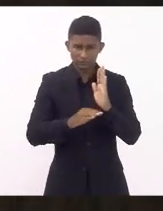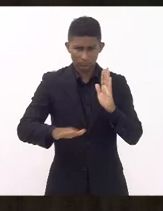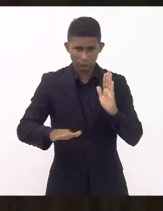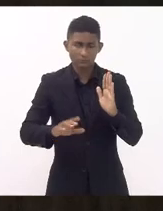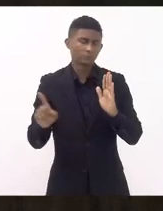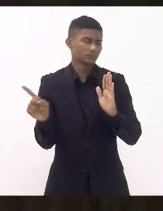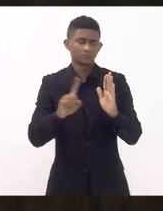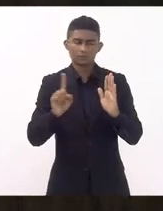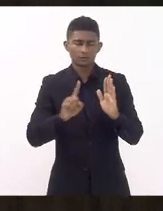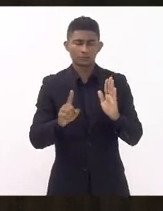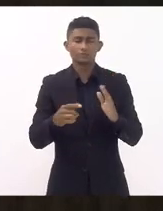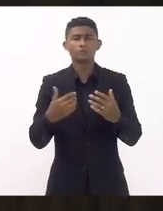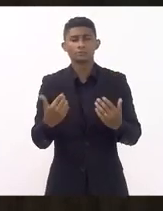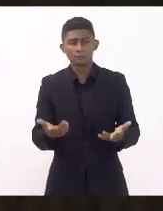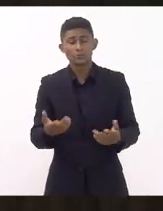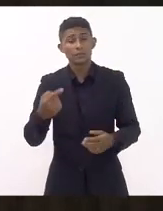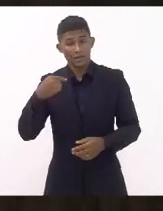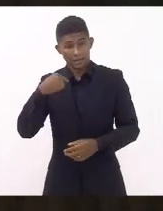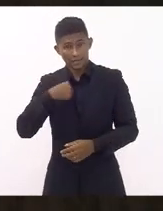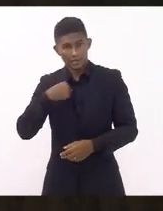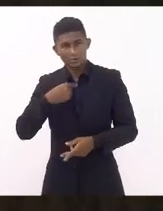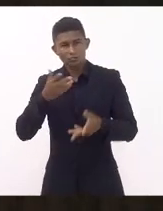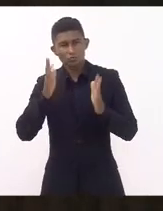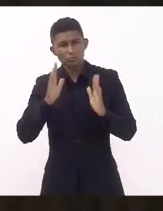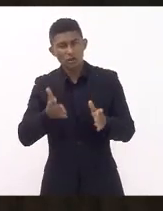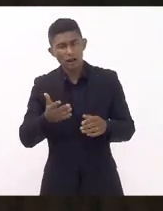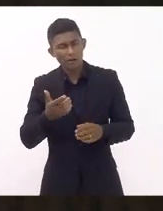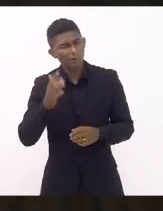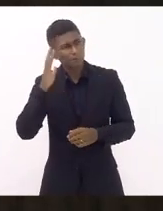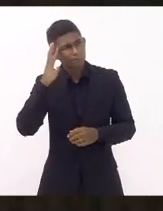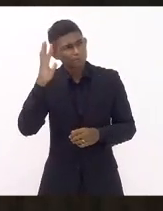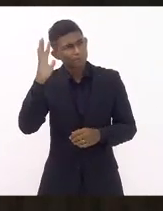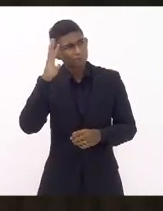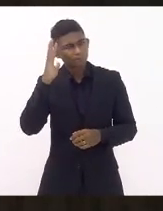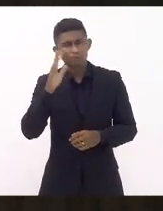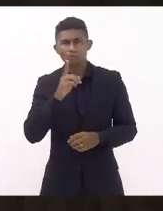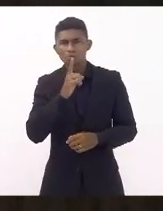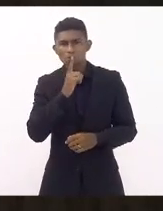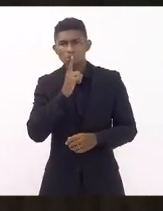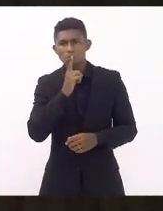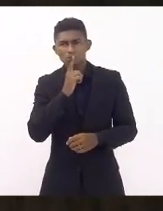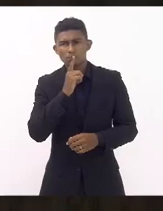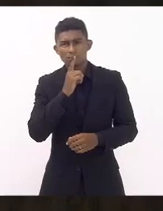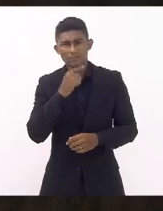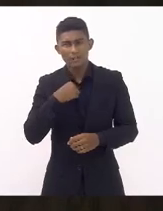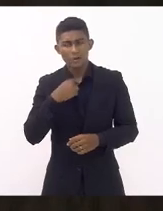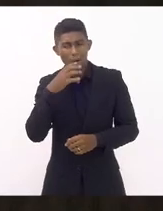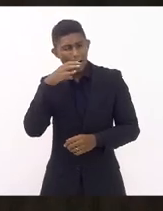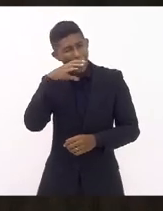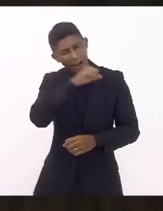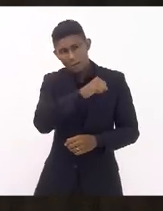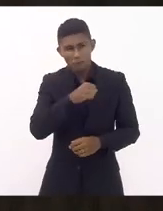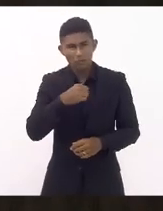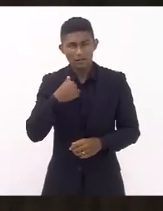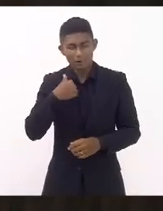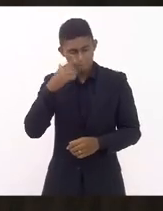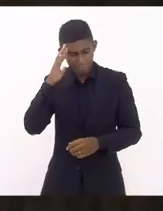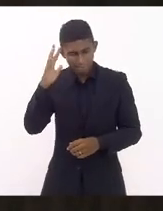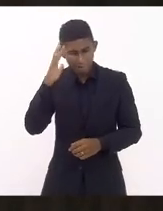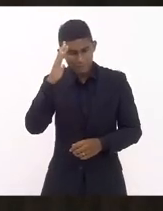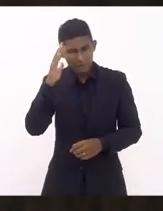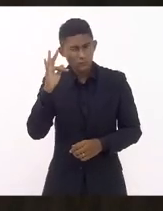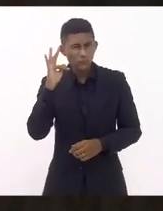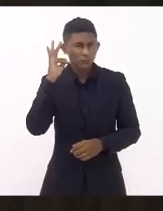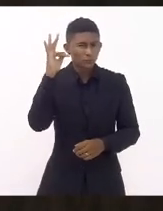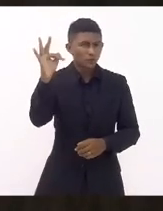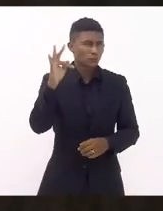presidente, corri na frente, porque diz que quem tem perna curta corre na frente, né, deputado Carlos Augusto?